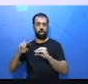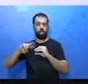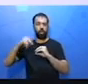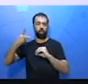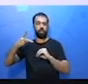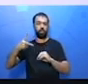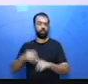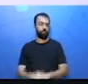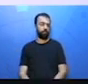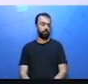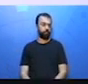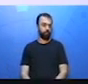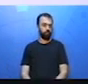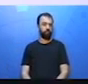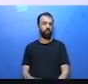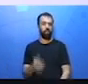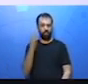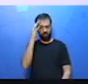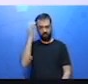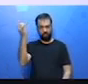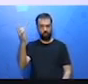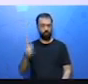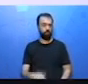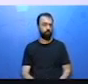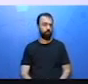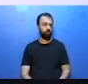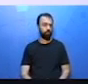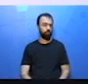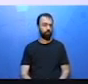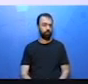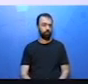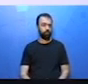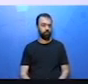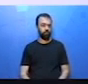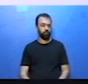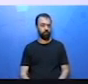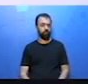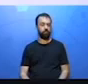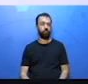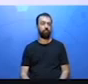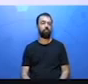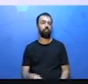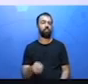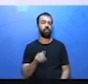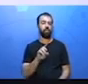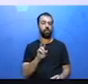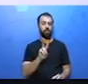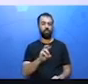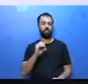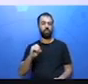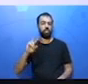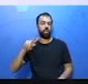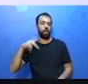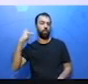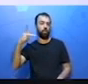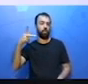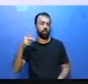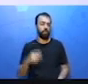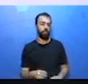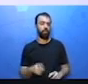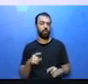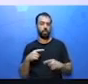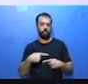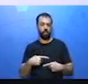conta simples, tá? Só substituir. 20 elevado ao quadrado é 20 vezes